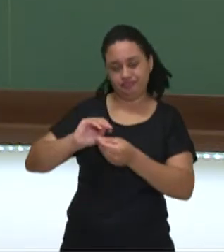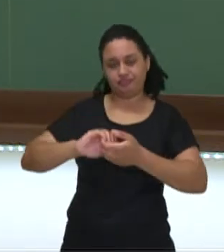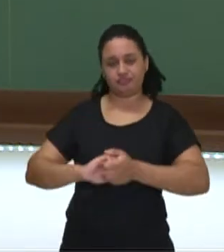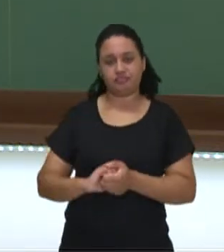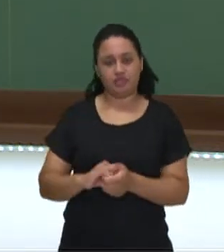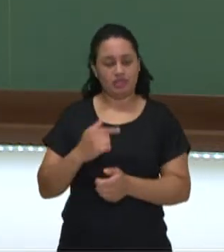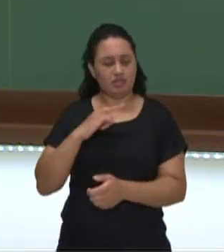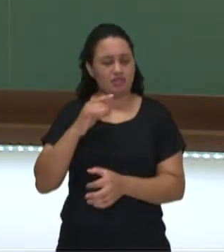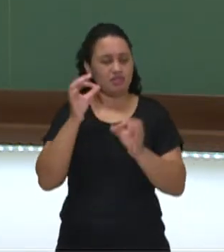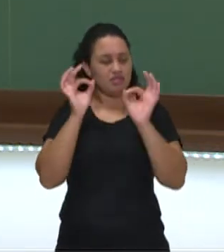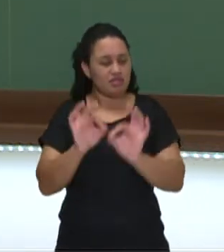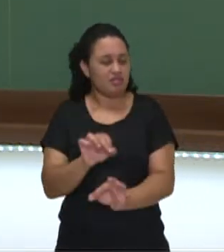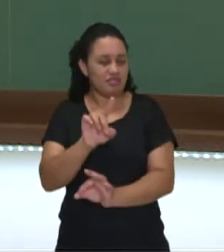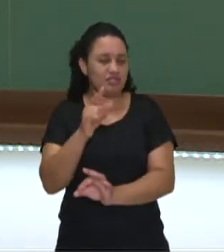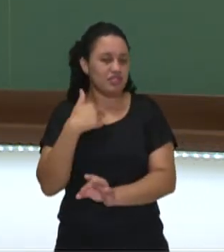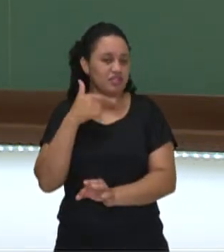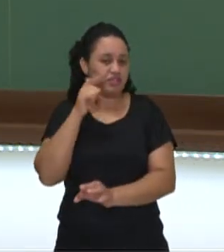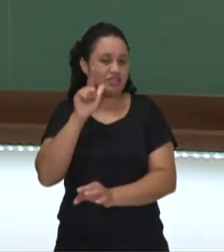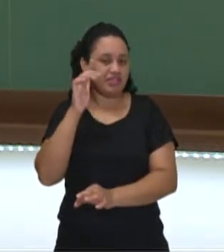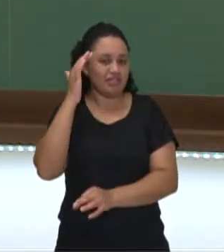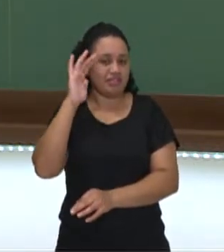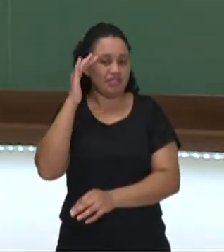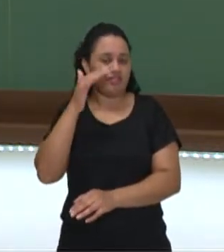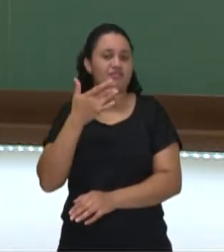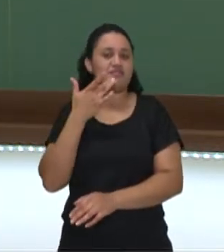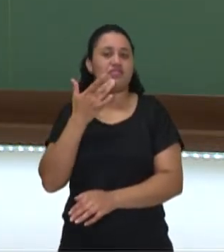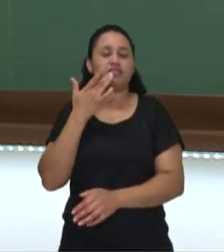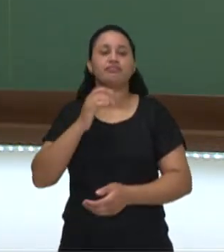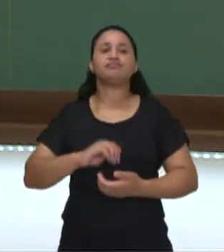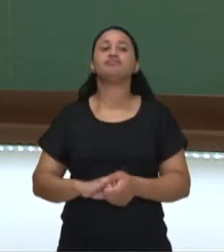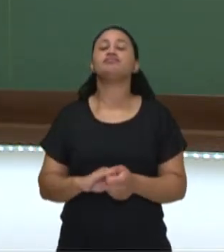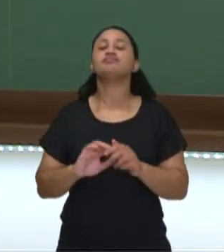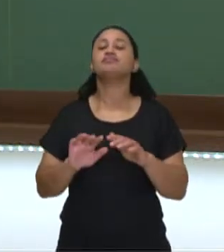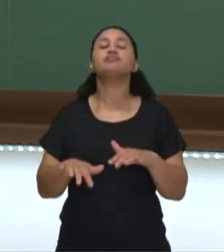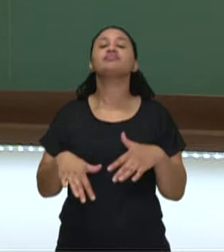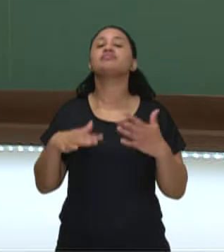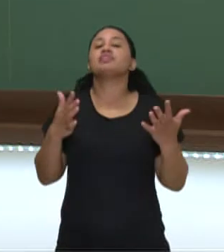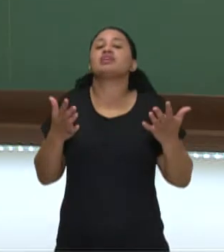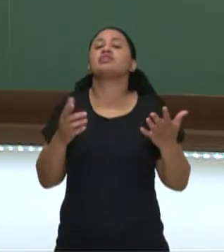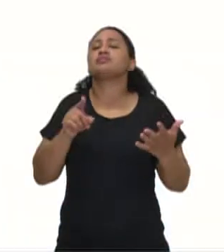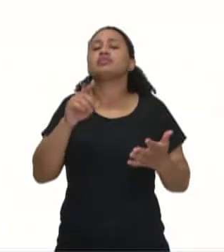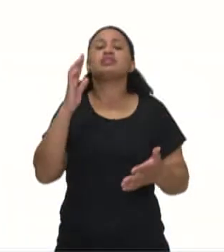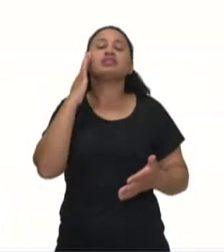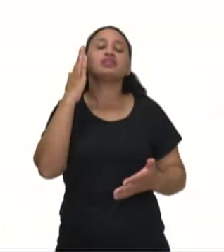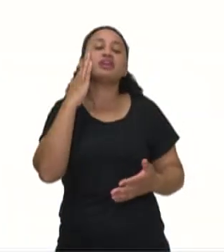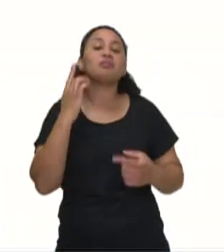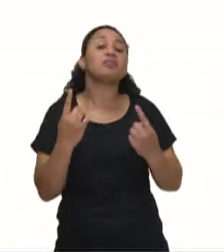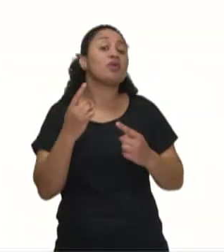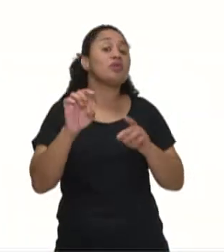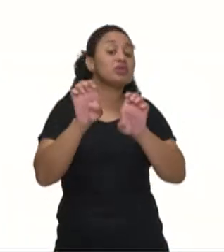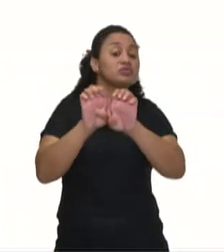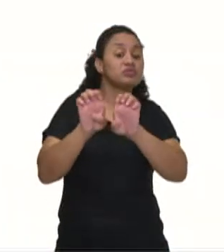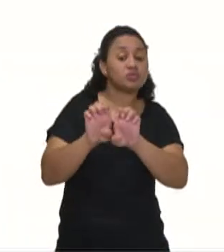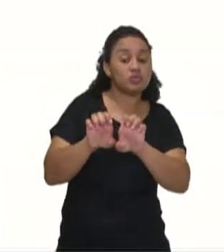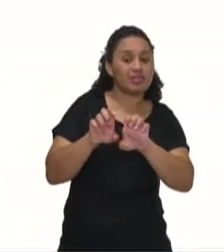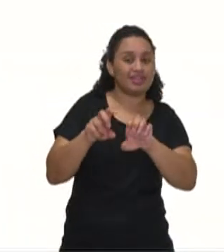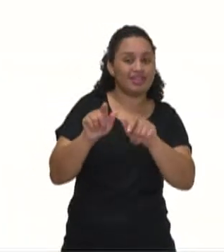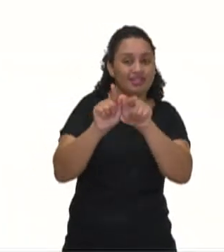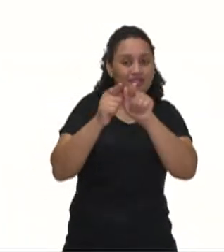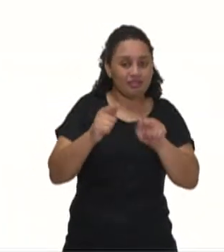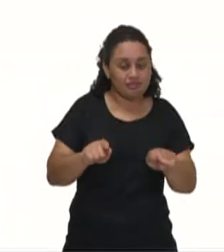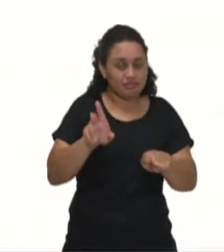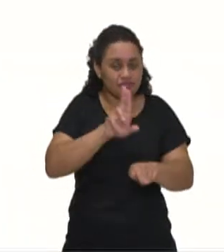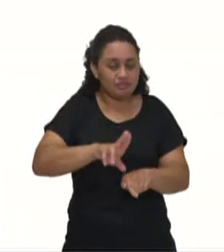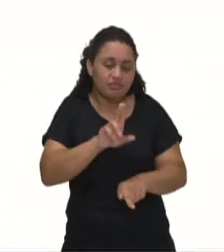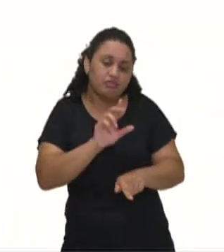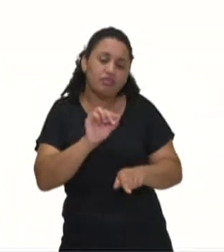Tenho certeza que você não terá problema, tá bom? Então assim, por um acaso você sabe qual é a estrutura gramatical que nós utilizamos para